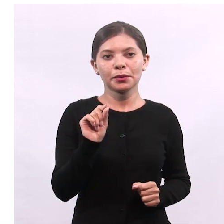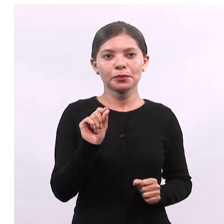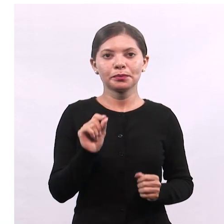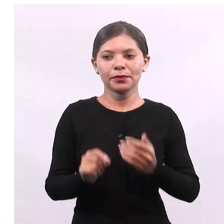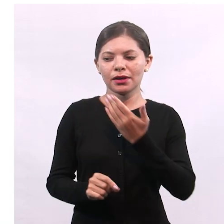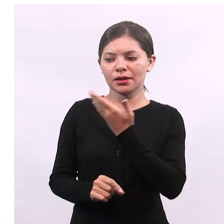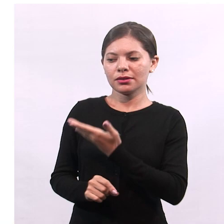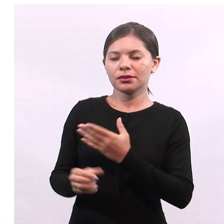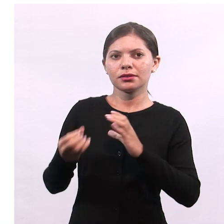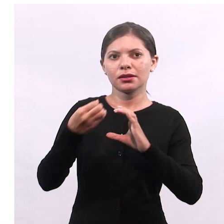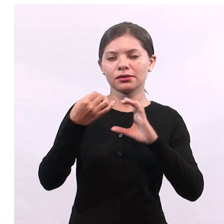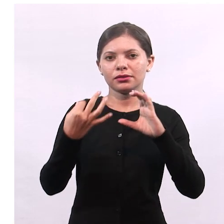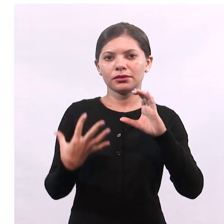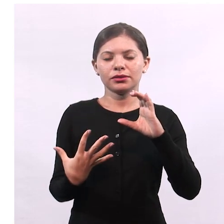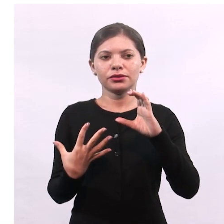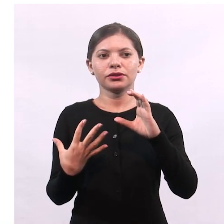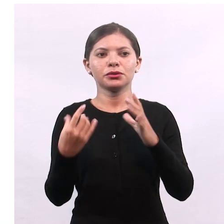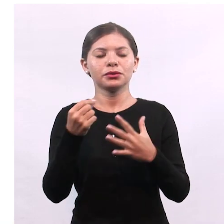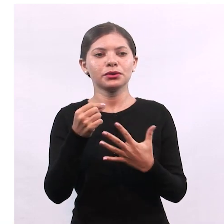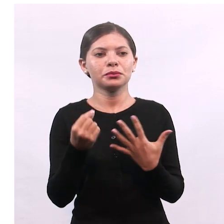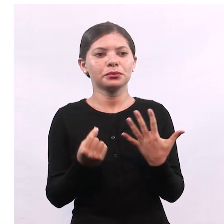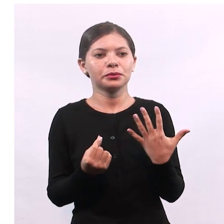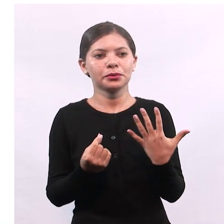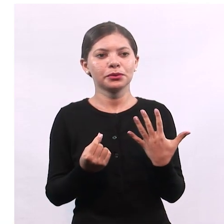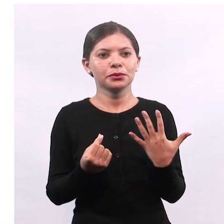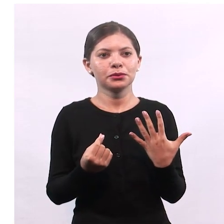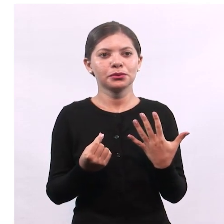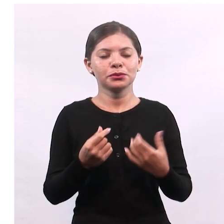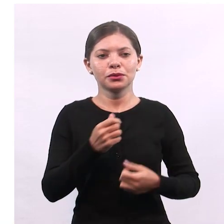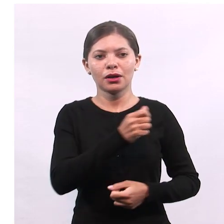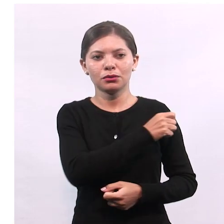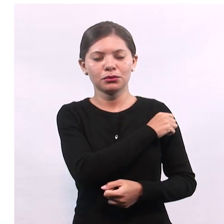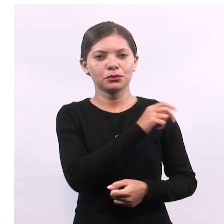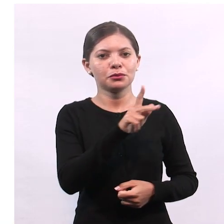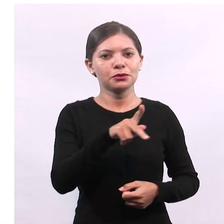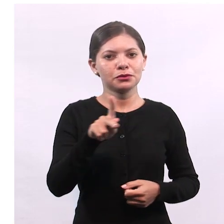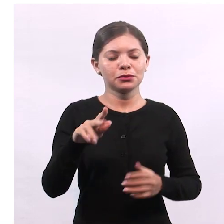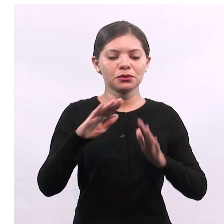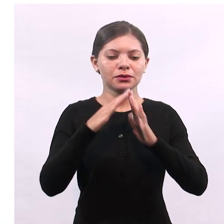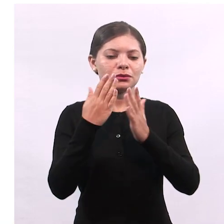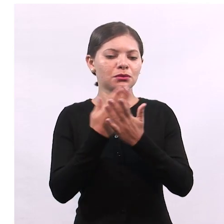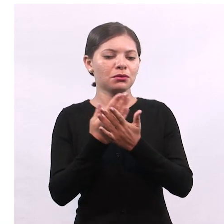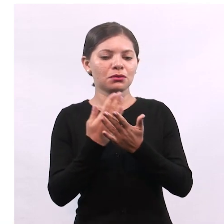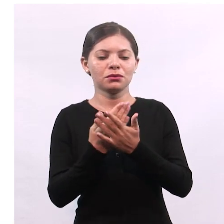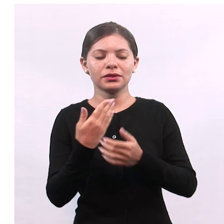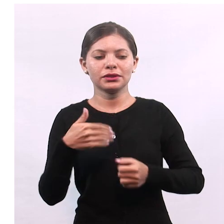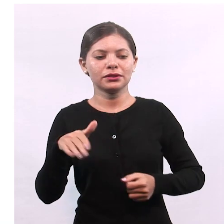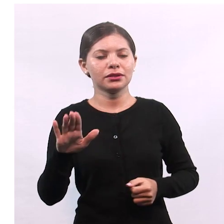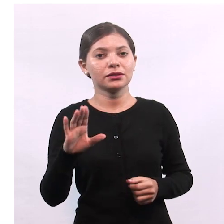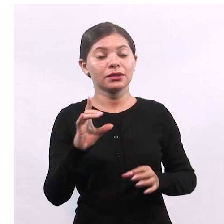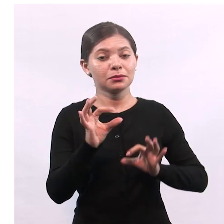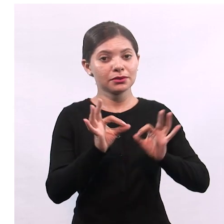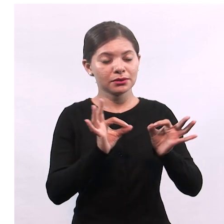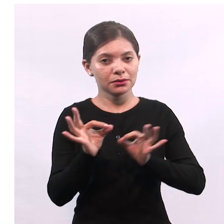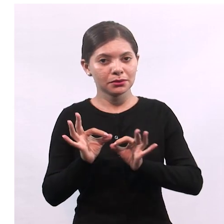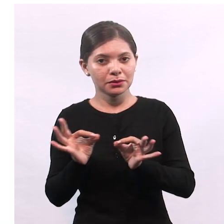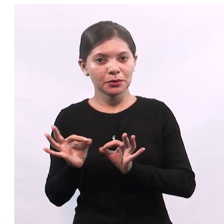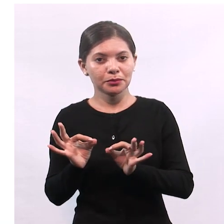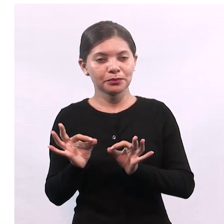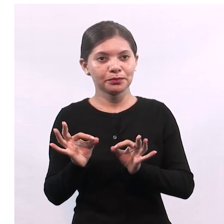características dos meus elementos aluno professores etc podem ser de ordem